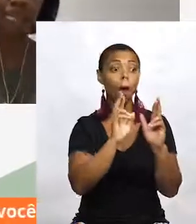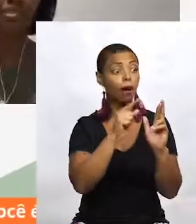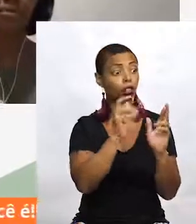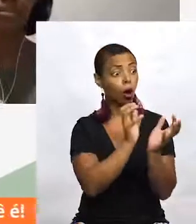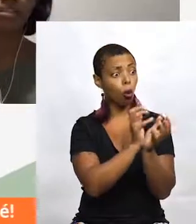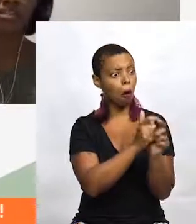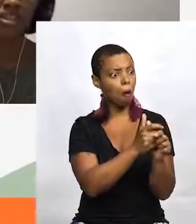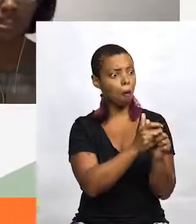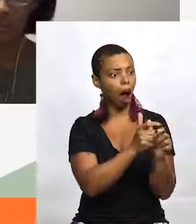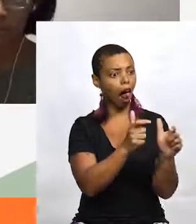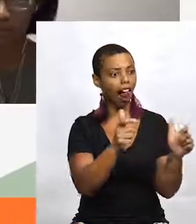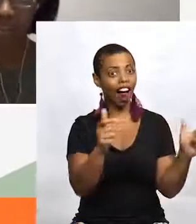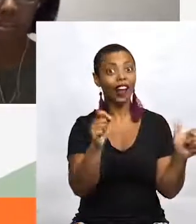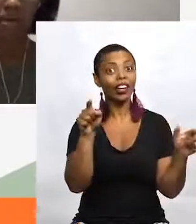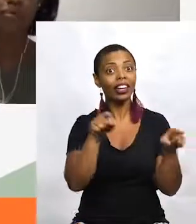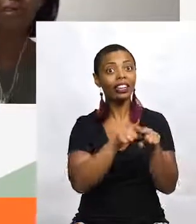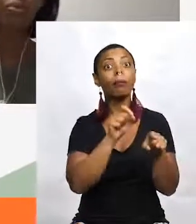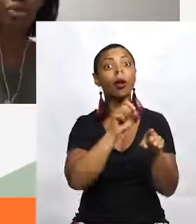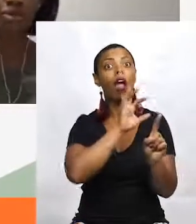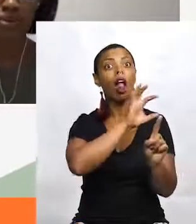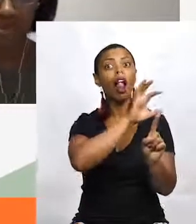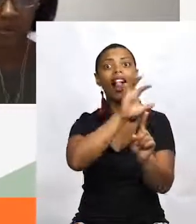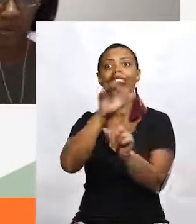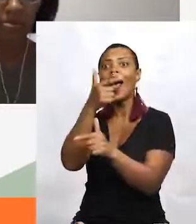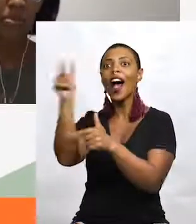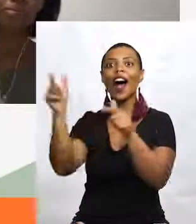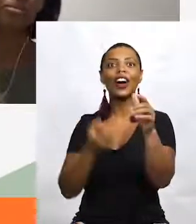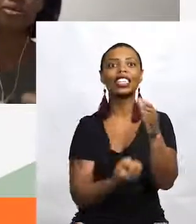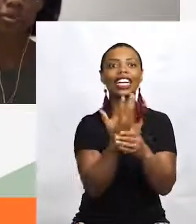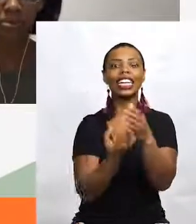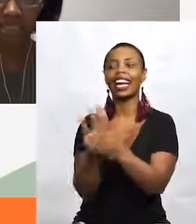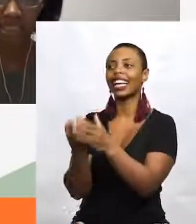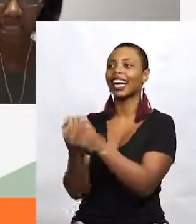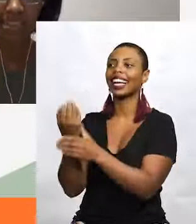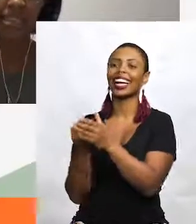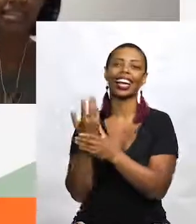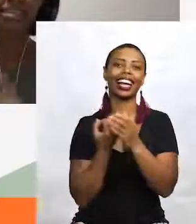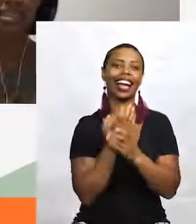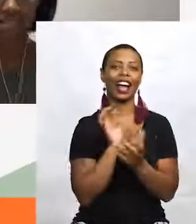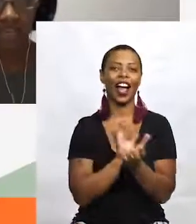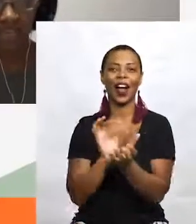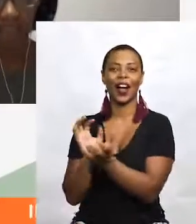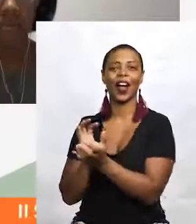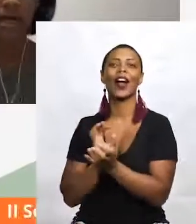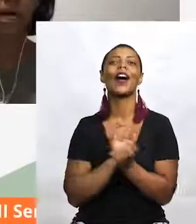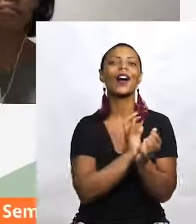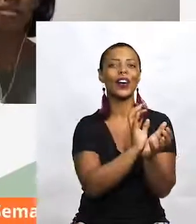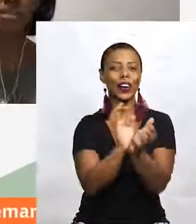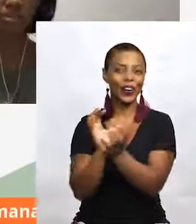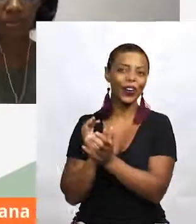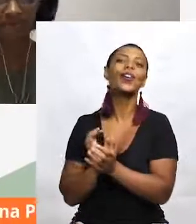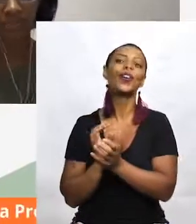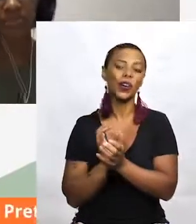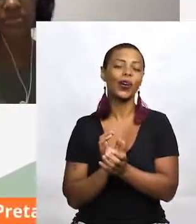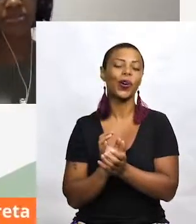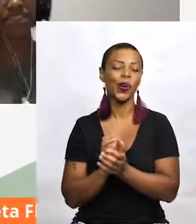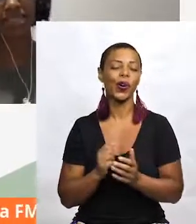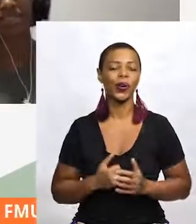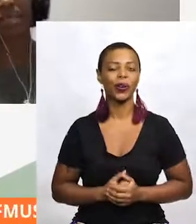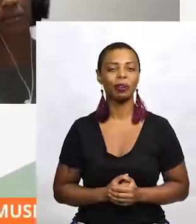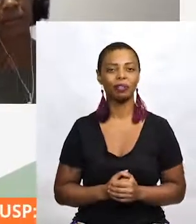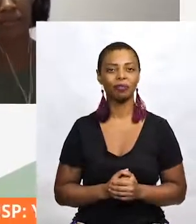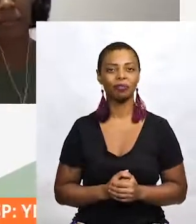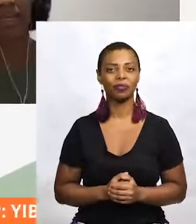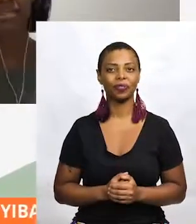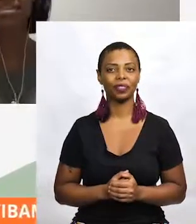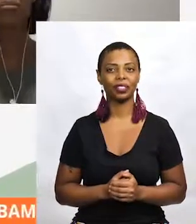muito e espero que ele seja a luz para muitos quilombos, para muitos grupos que nasçam a partir do exemplo de